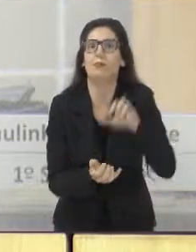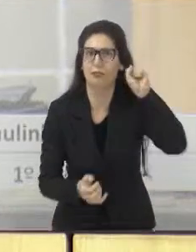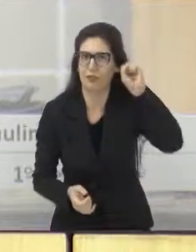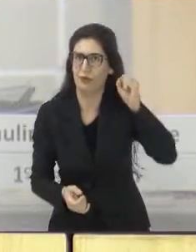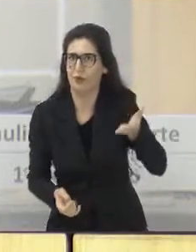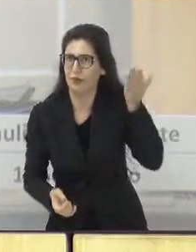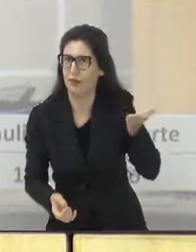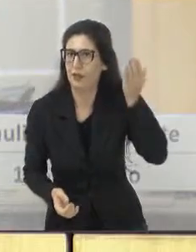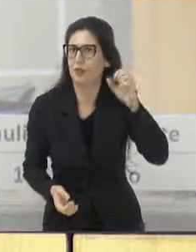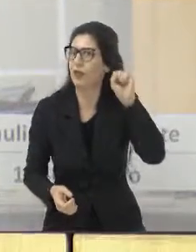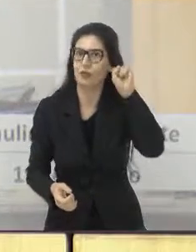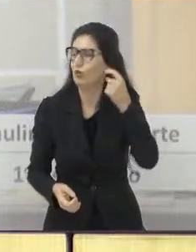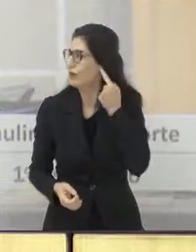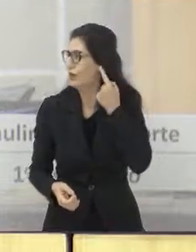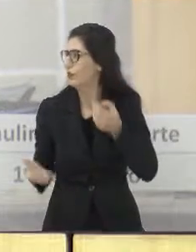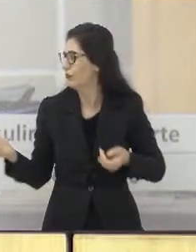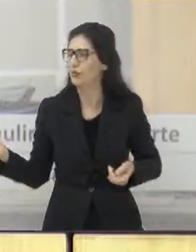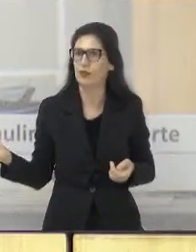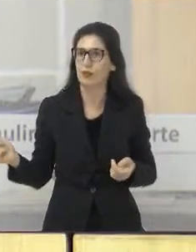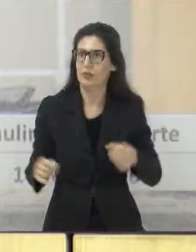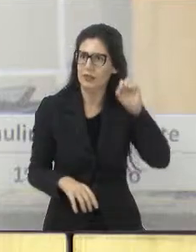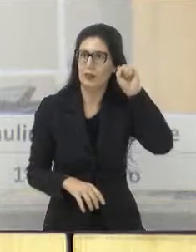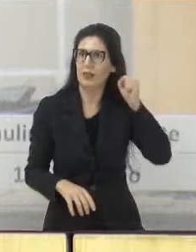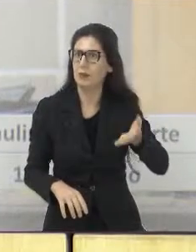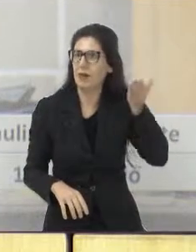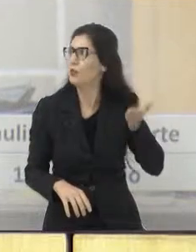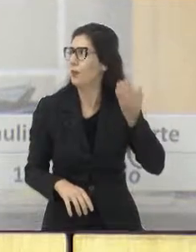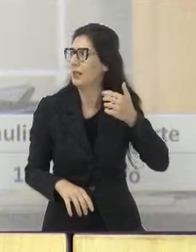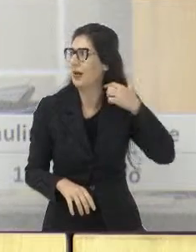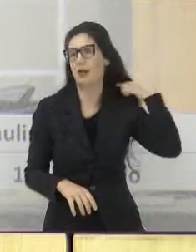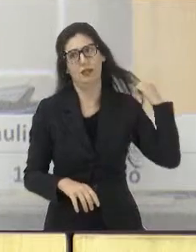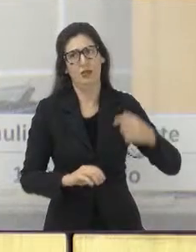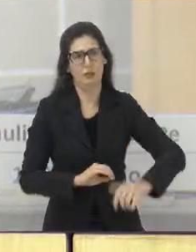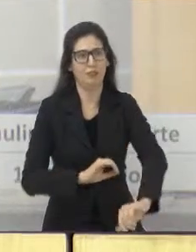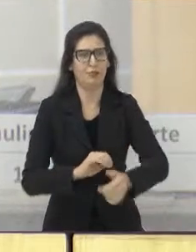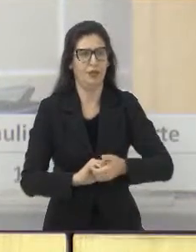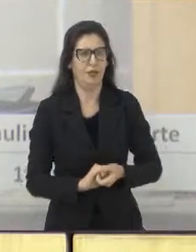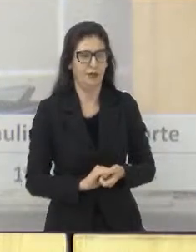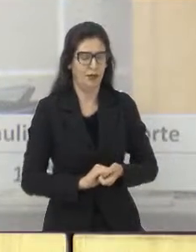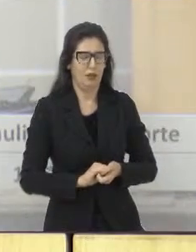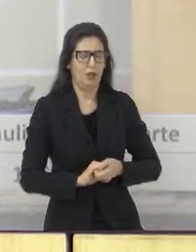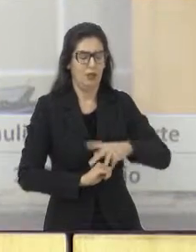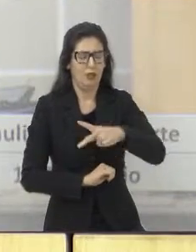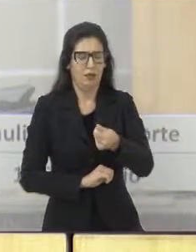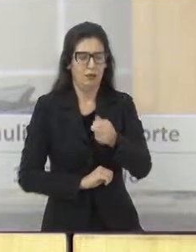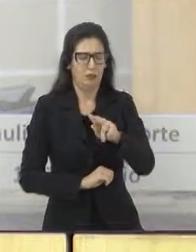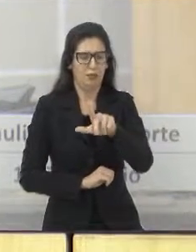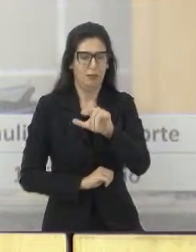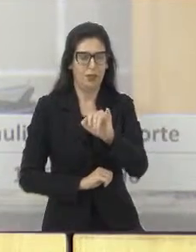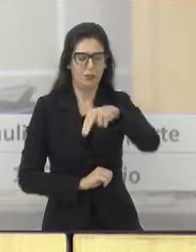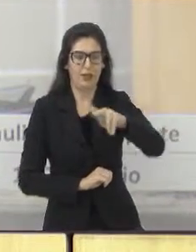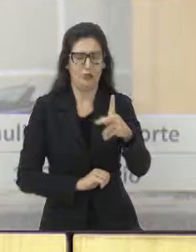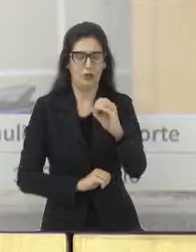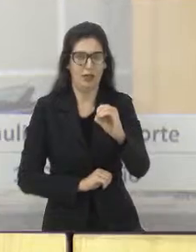aos horários das sessões ordinárias. Autoria, vereador Paulinho dos